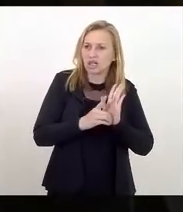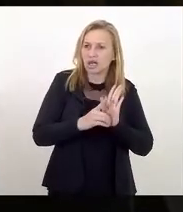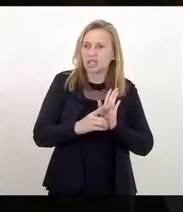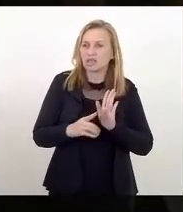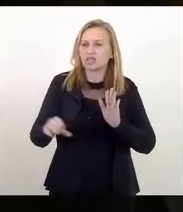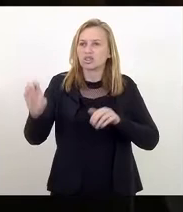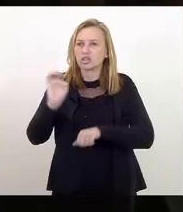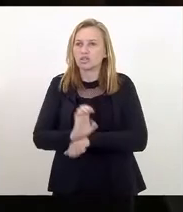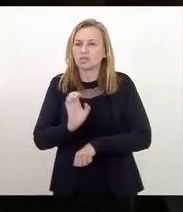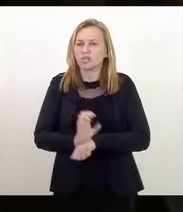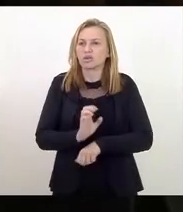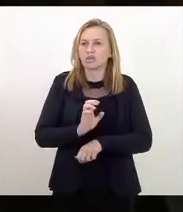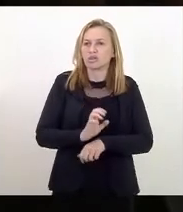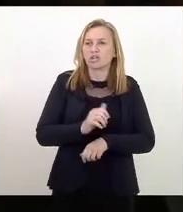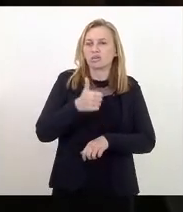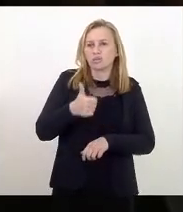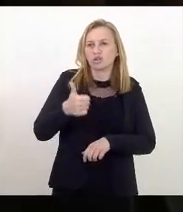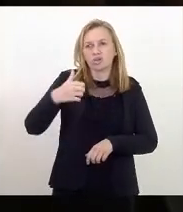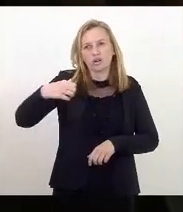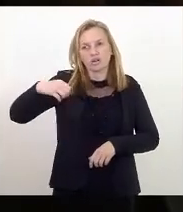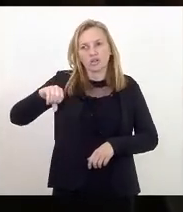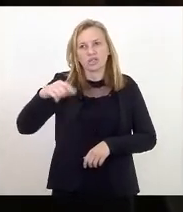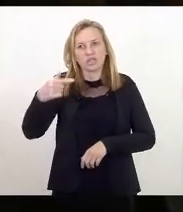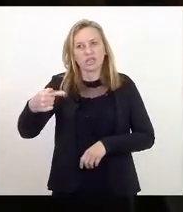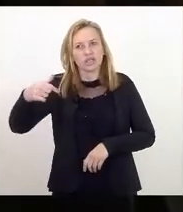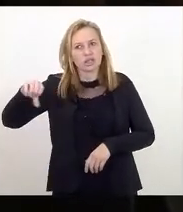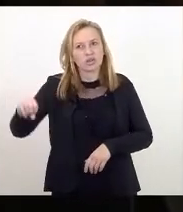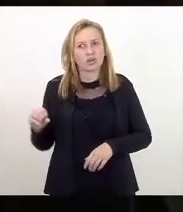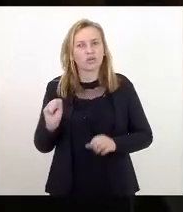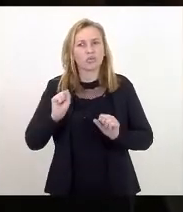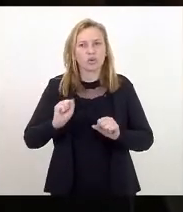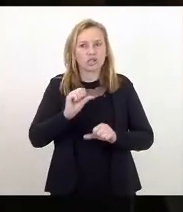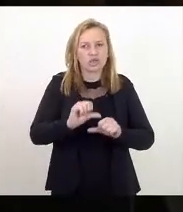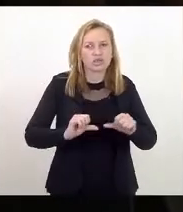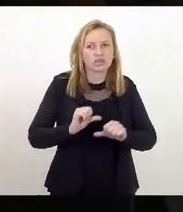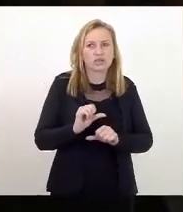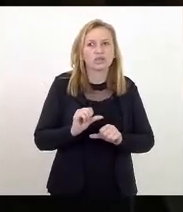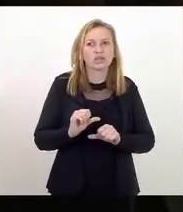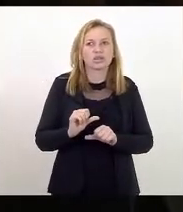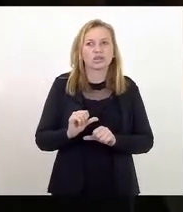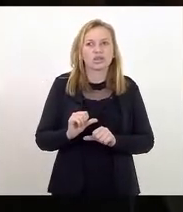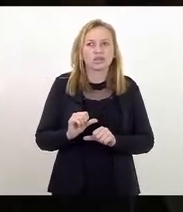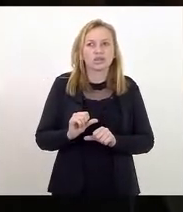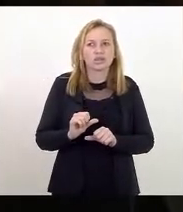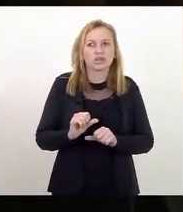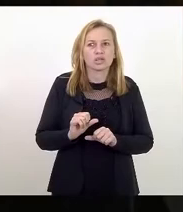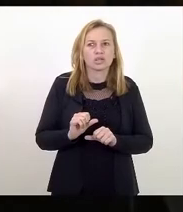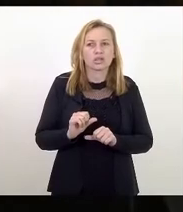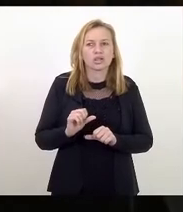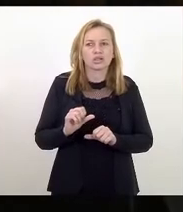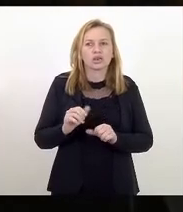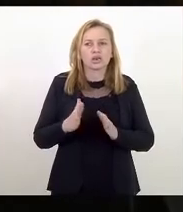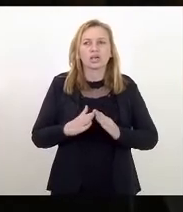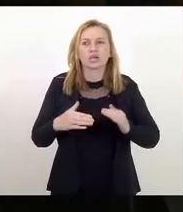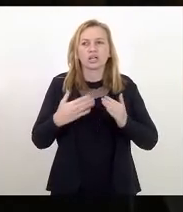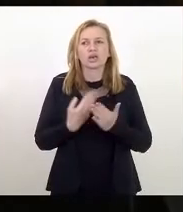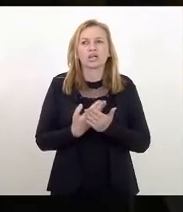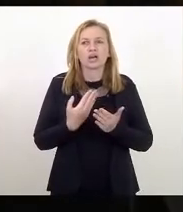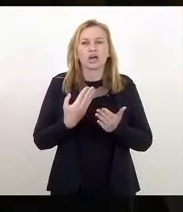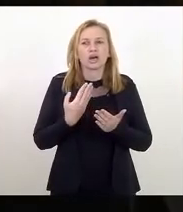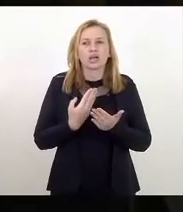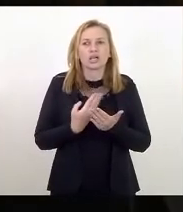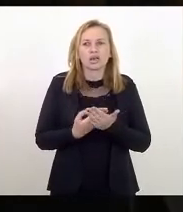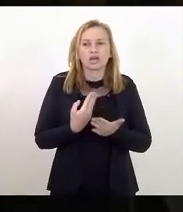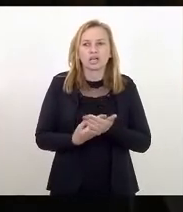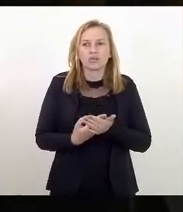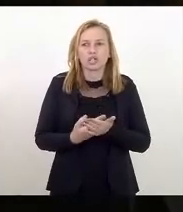de 8 de março de 1979 poderão ser convertidas em pecúria indenizatória a requerimento do servidor. Plenário